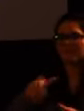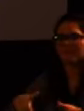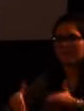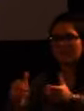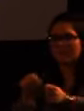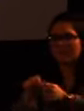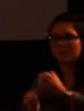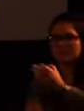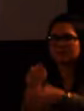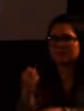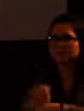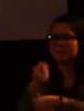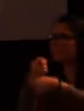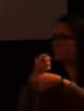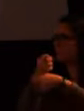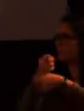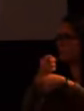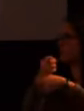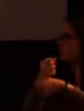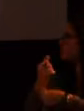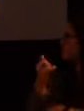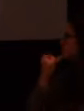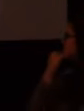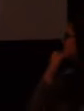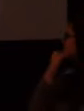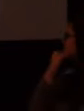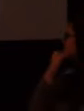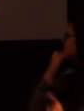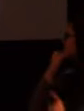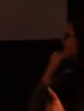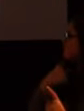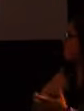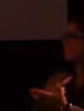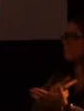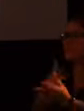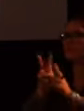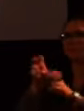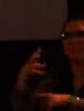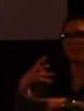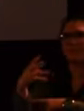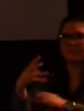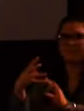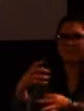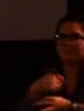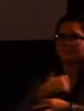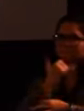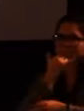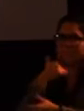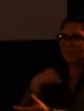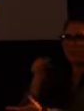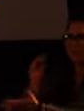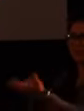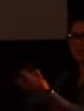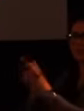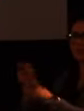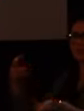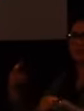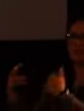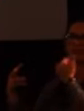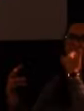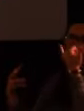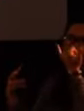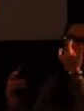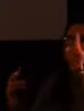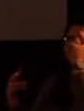implantar novas vias. Título, me perdoe, título 4, eu coloquei ali título 3, foi